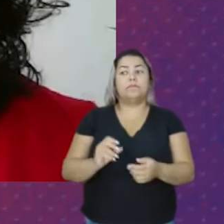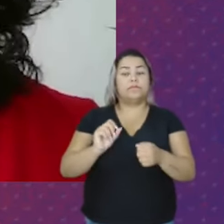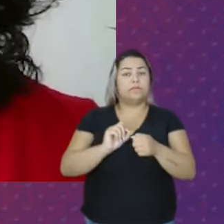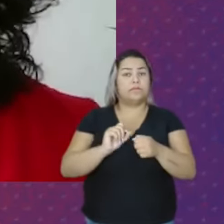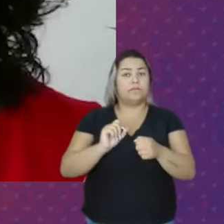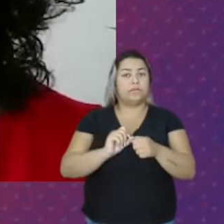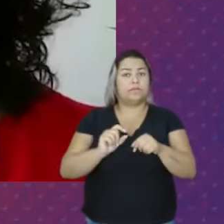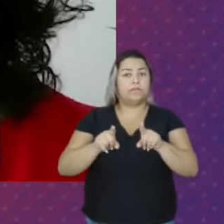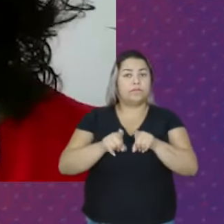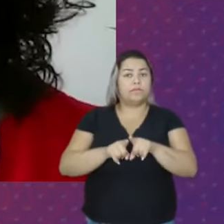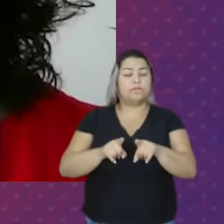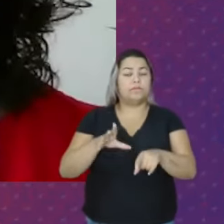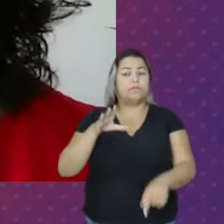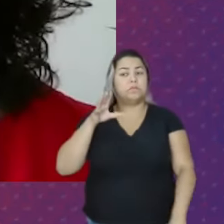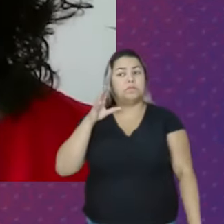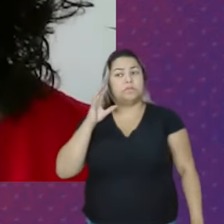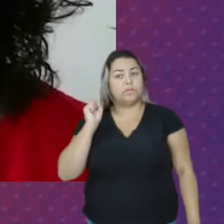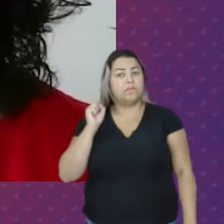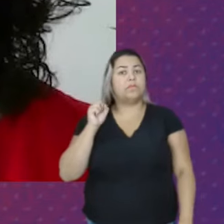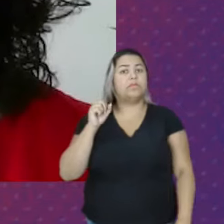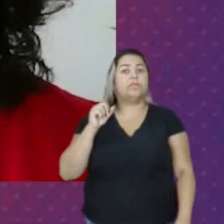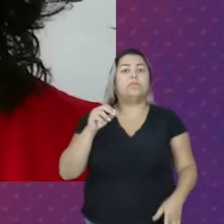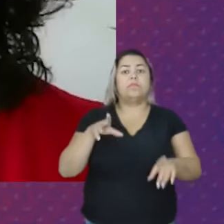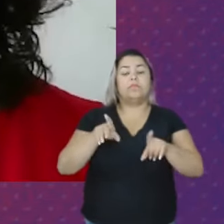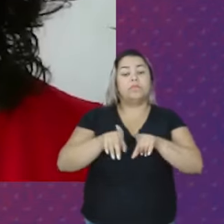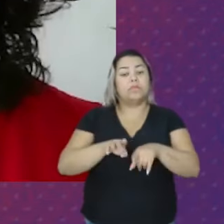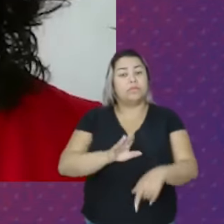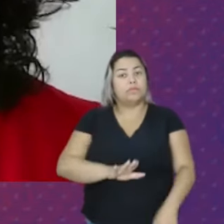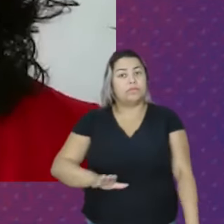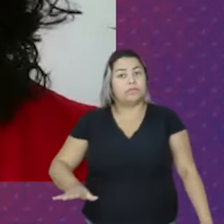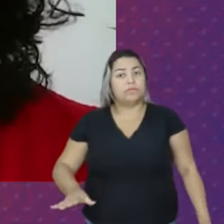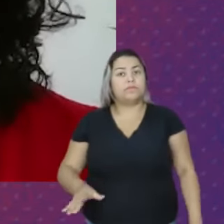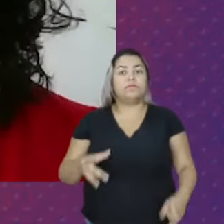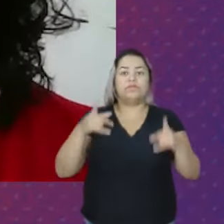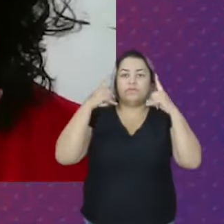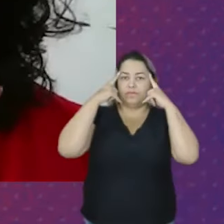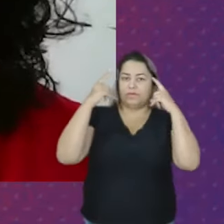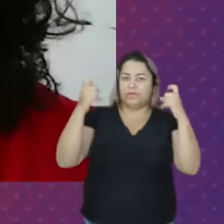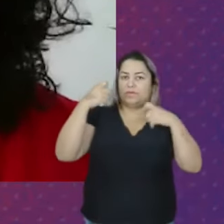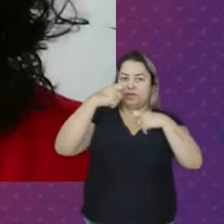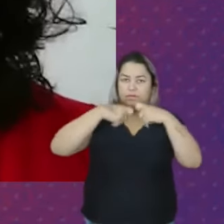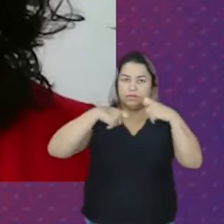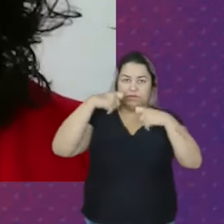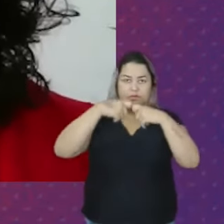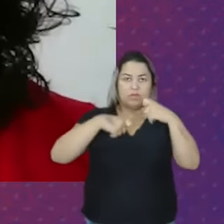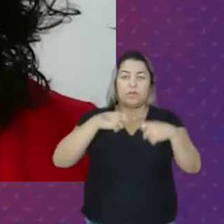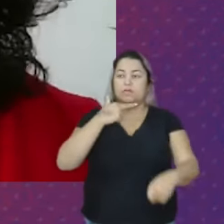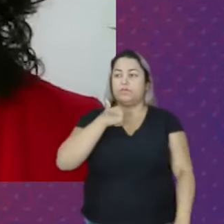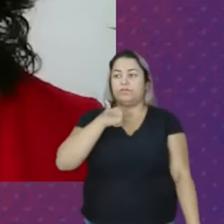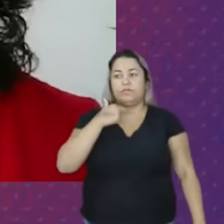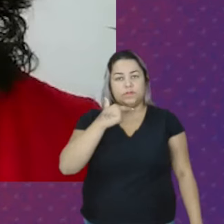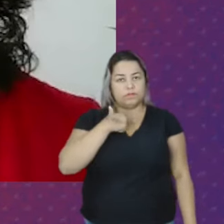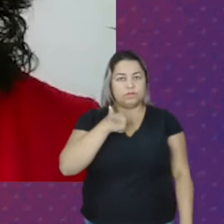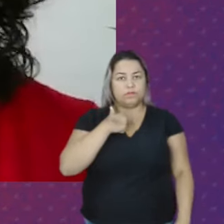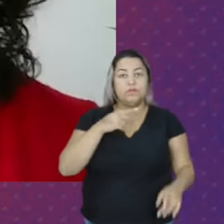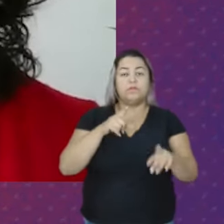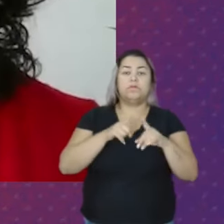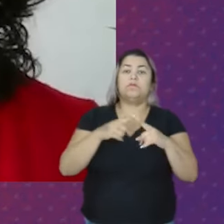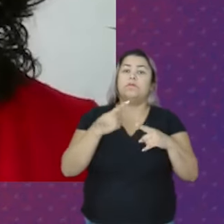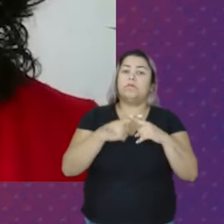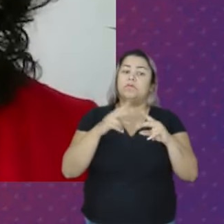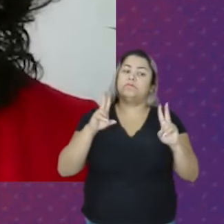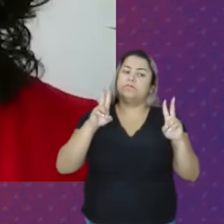fazer a escuta dessa criança em situação de violência sexual. Isso é um assunto muito